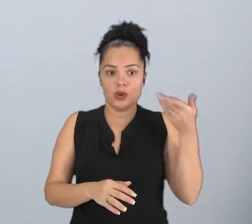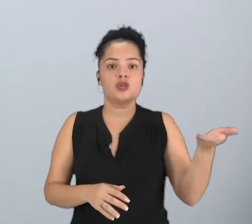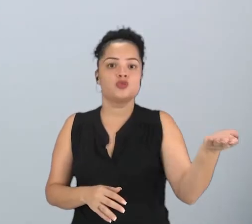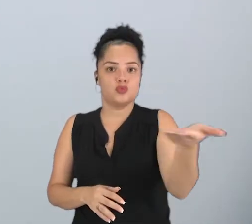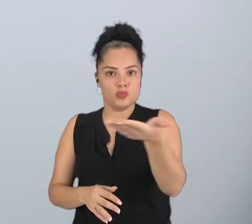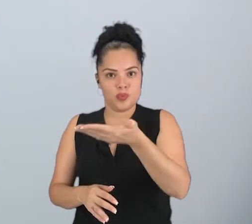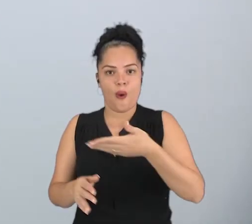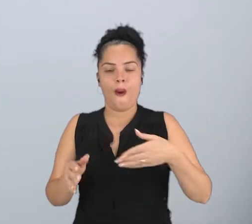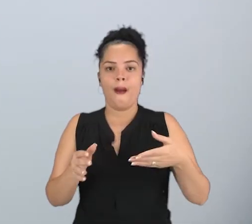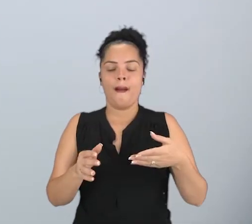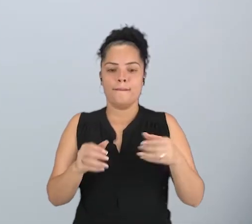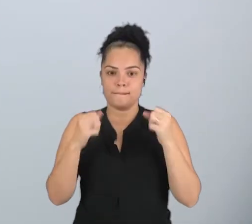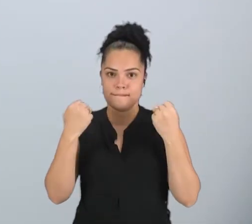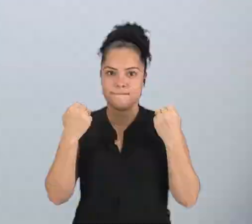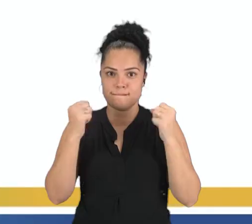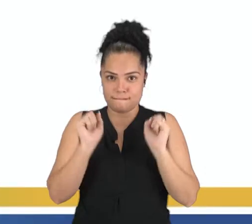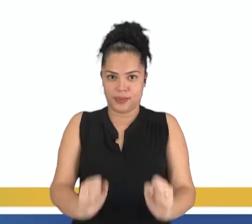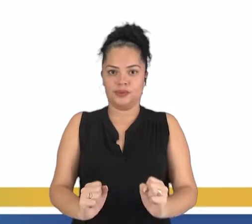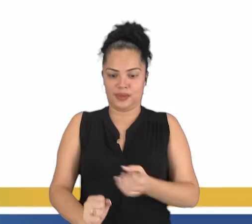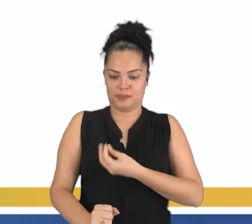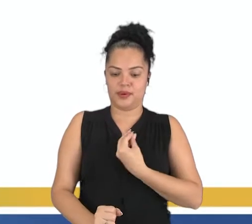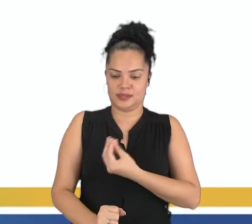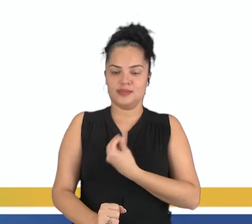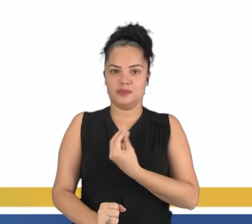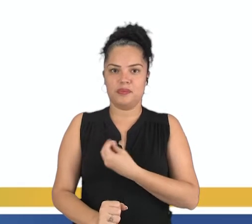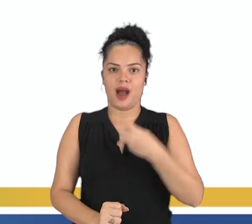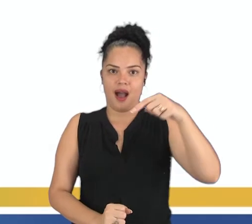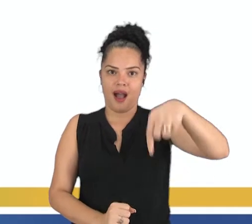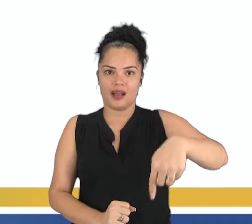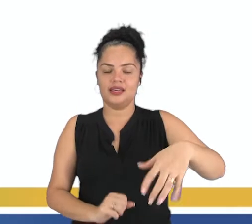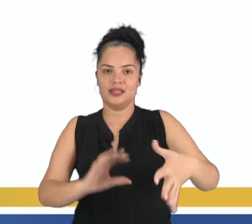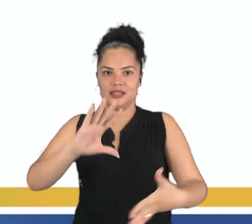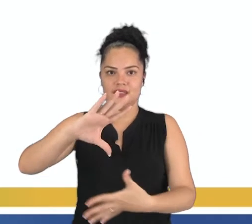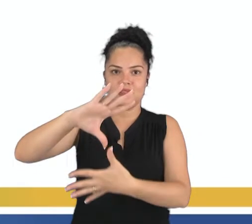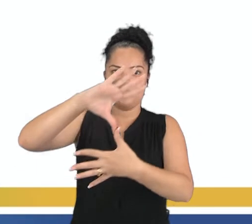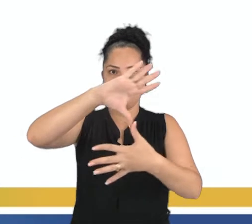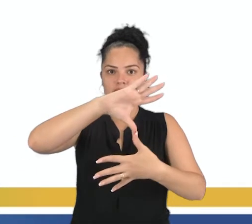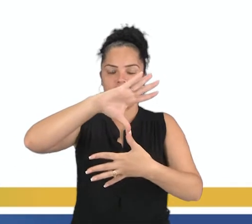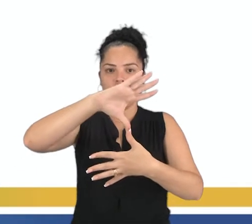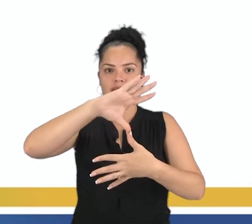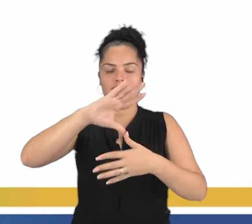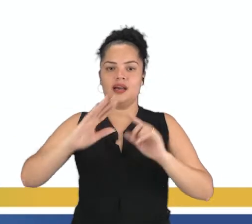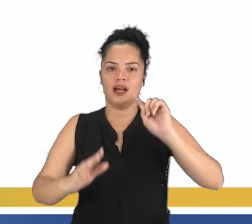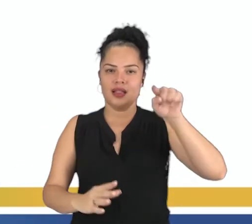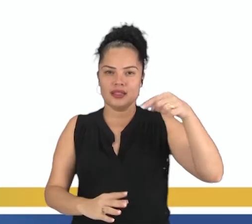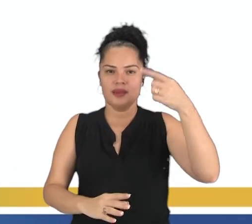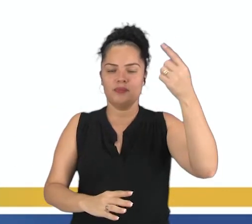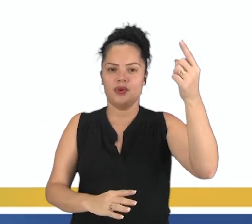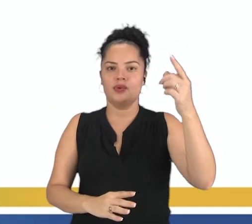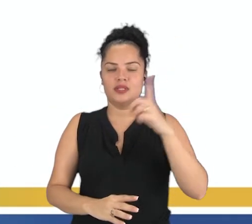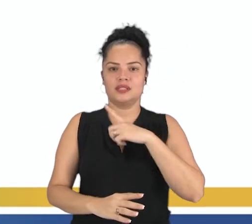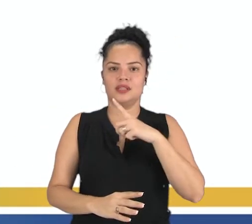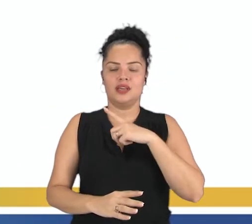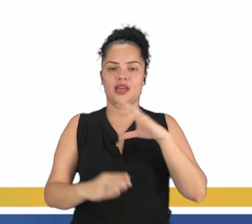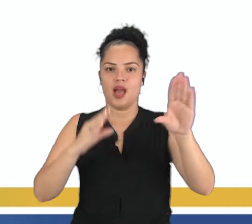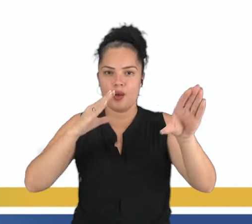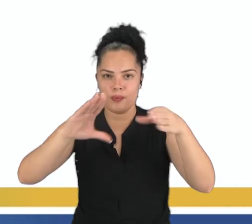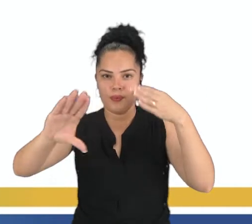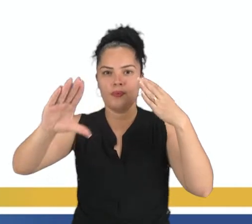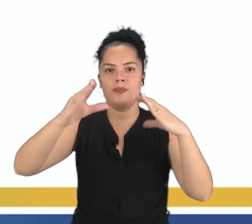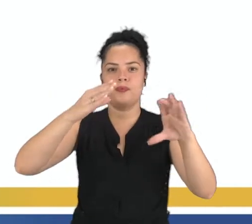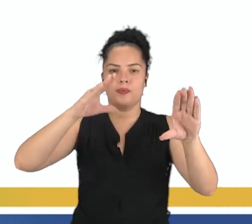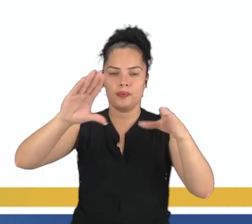dançar. Então nós vamos ter, por exemplo, aqui nas Américas, né, depois da colonização, nós vamos ter o canto gospel nos